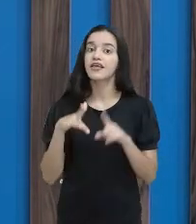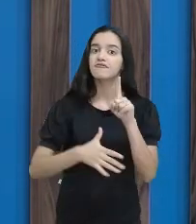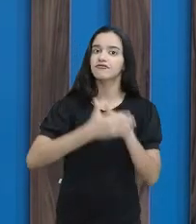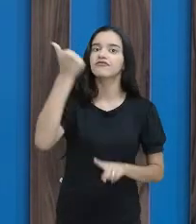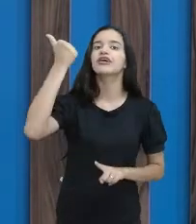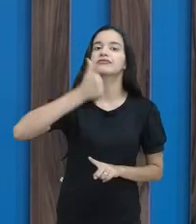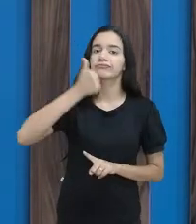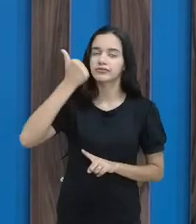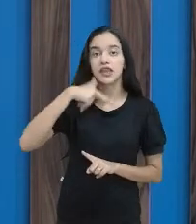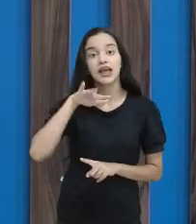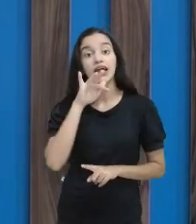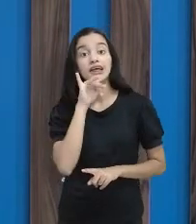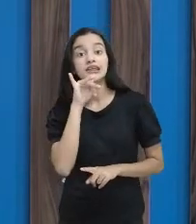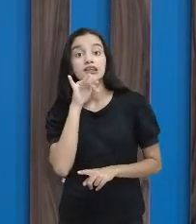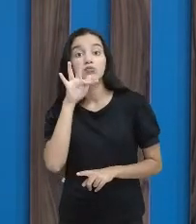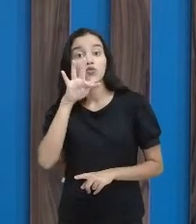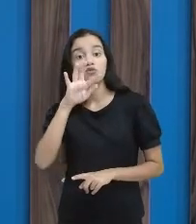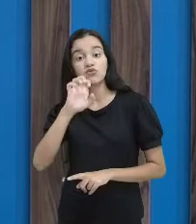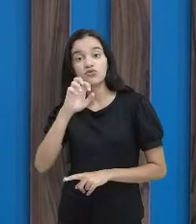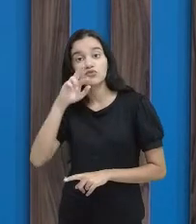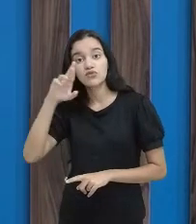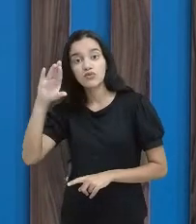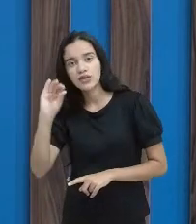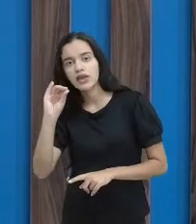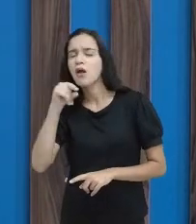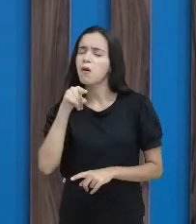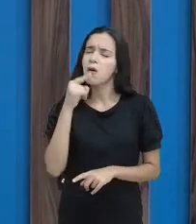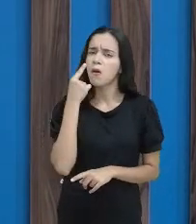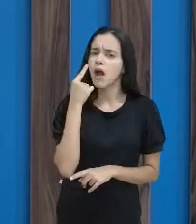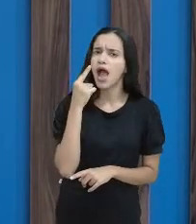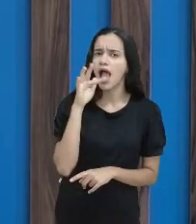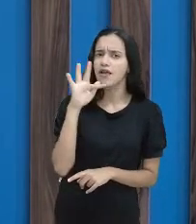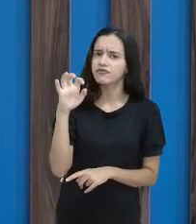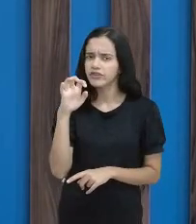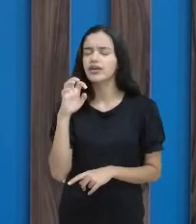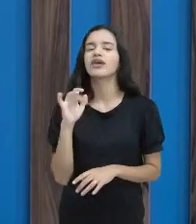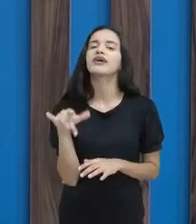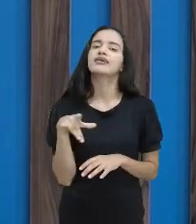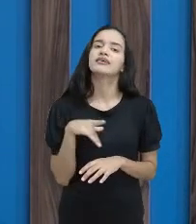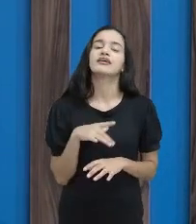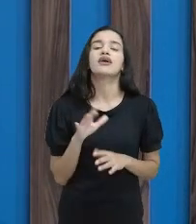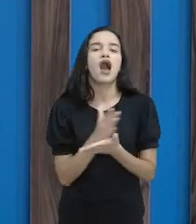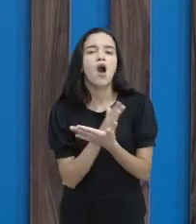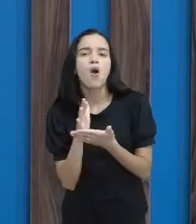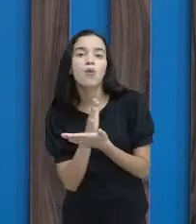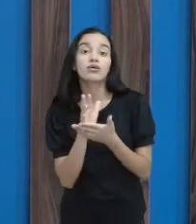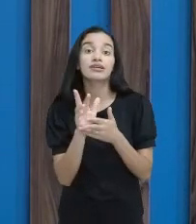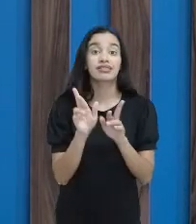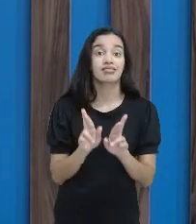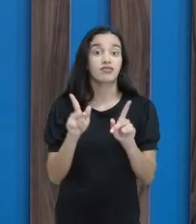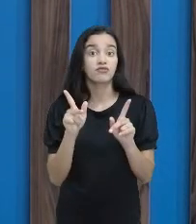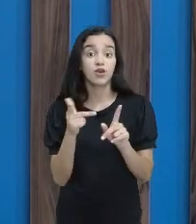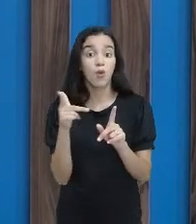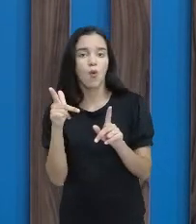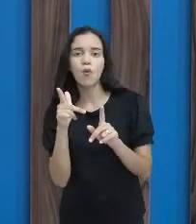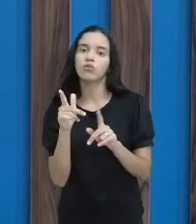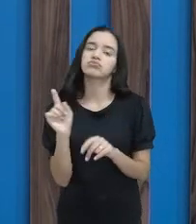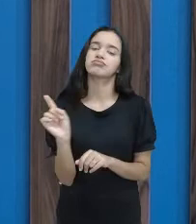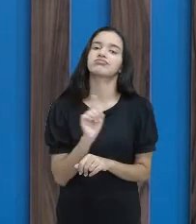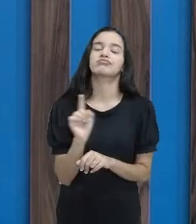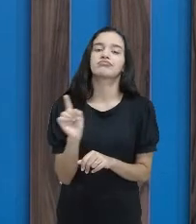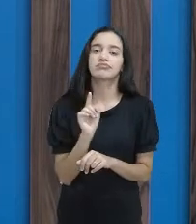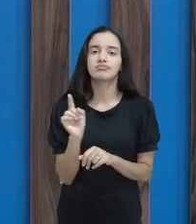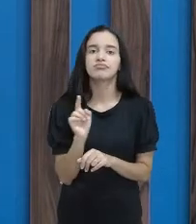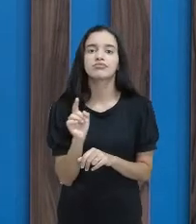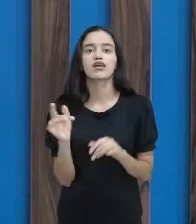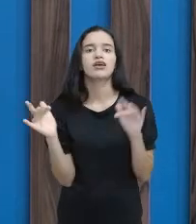né? Exemplo, ferro. Aí você diz, como? Olha aí, o ferro é Fe. Então, tem a ver. Alguns são diferentes. Outros a gente vai ver que